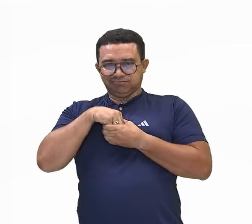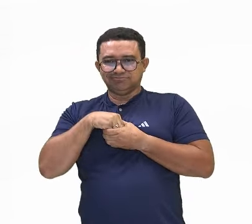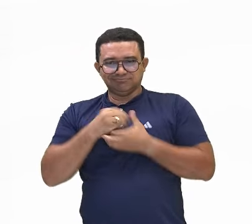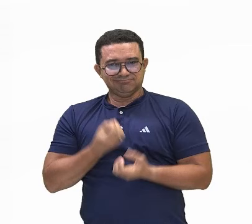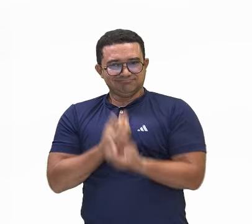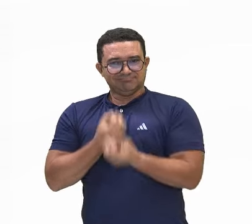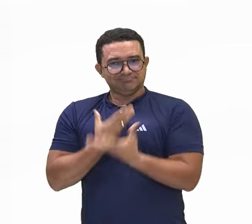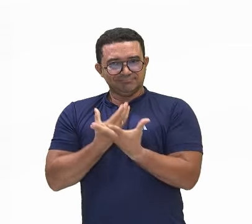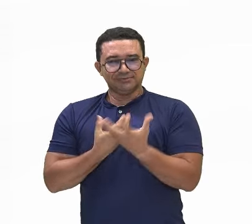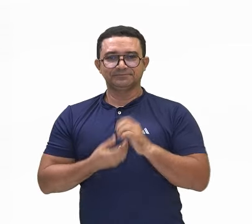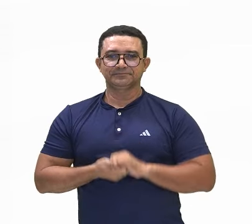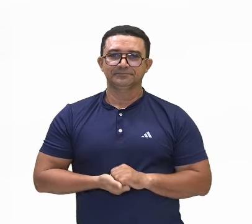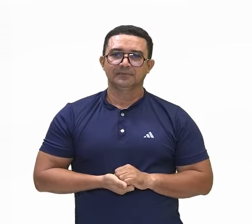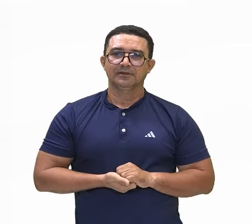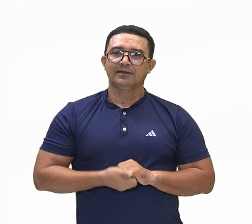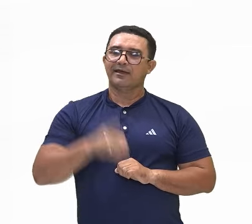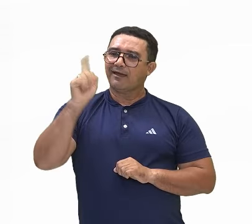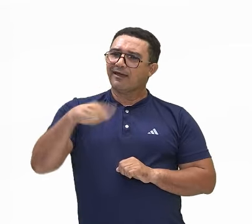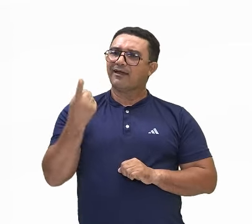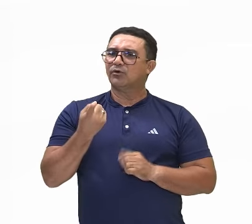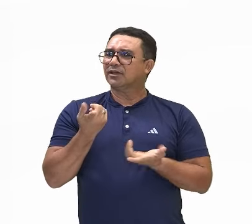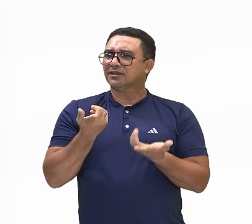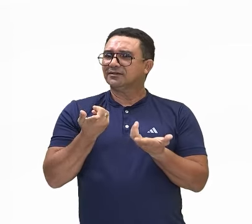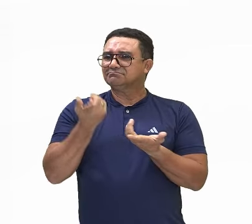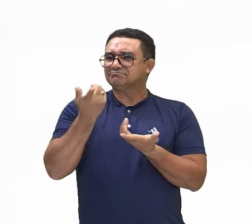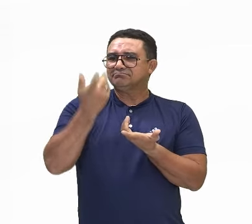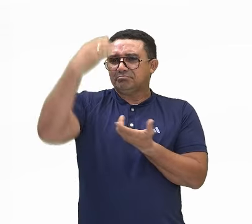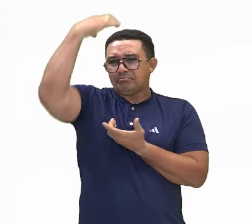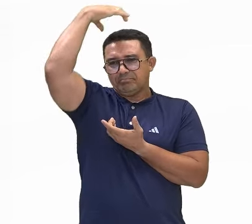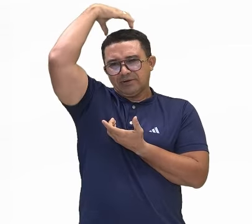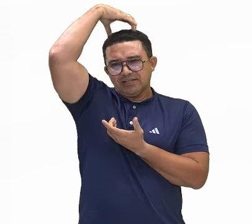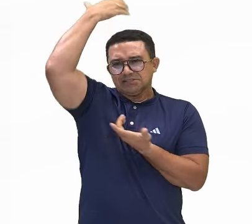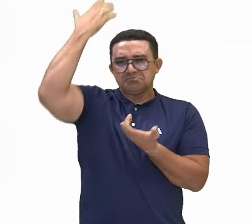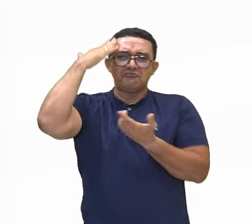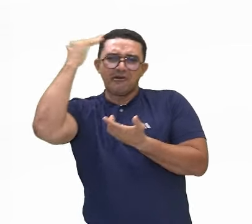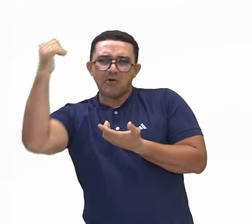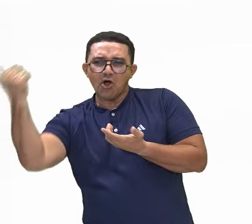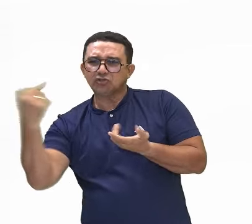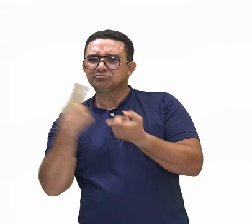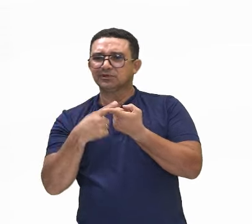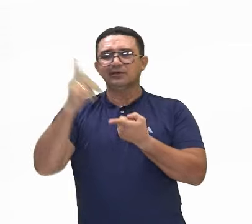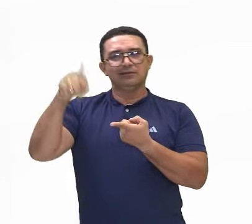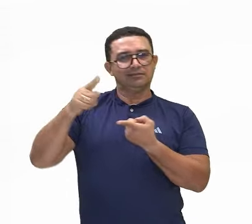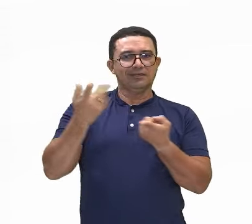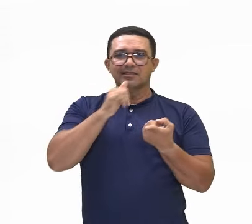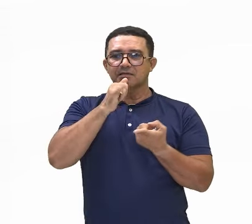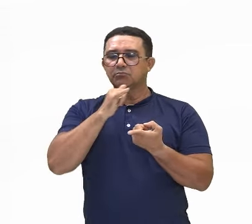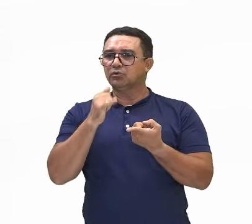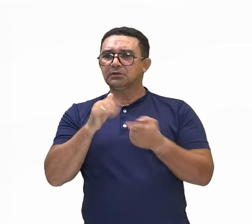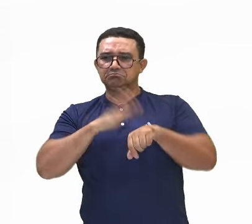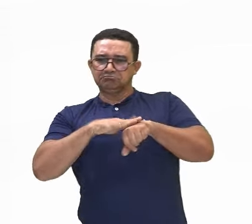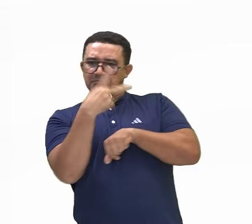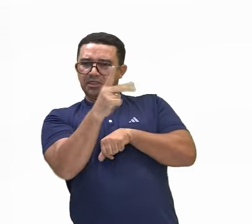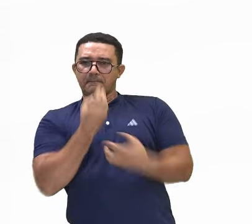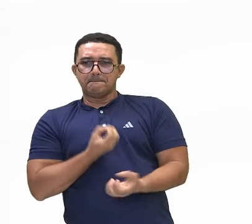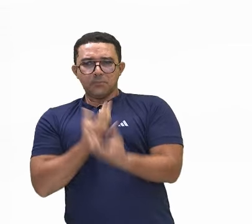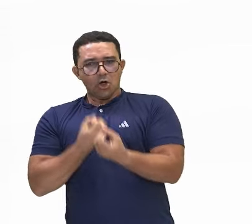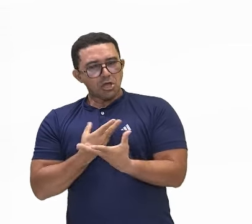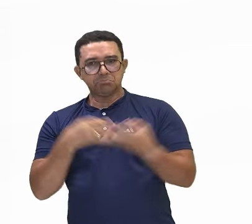brasileiros. Ele é considerado assim, o príncipe dos poetas, porque ele é o que mais tem assim de belo nos seus poemas.